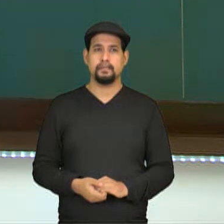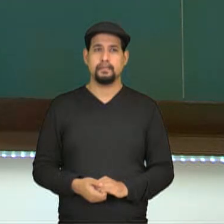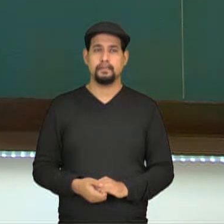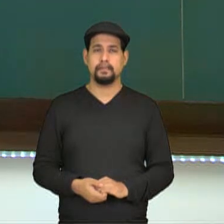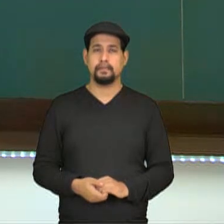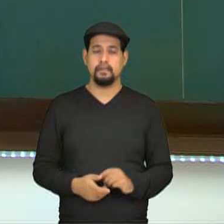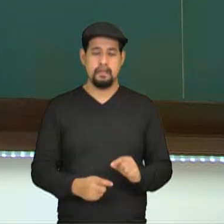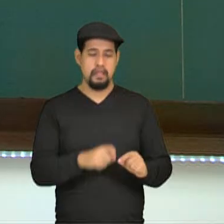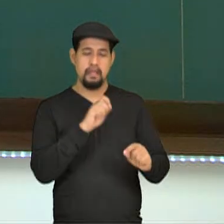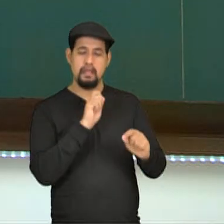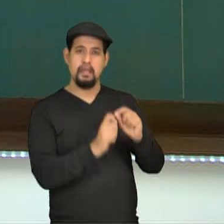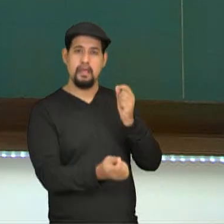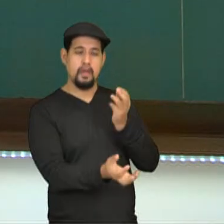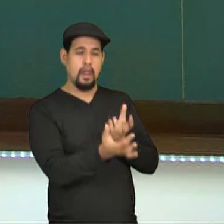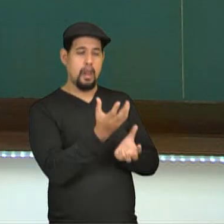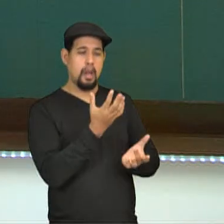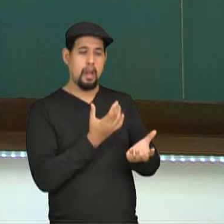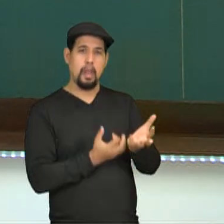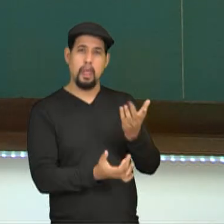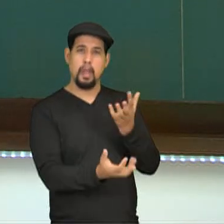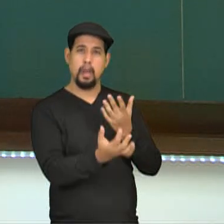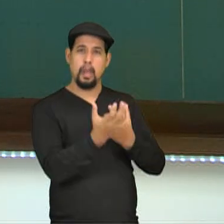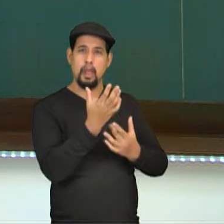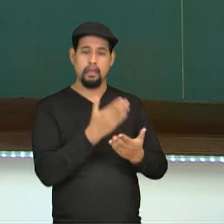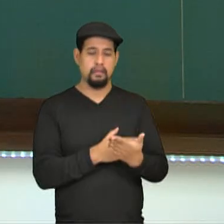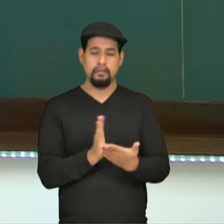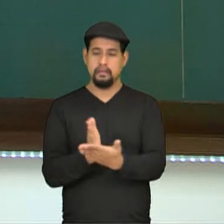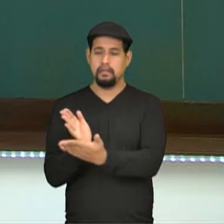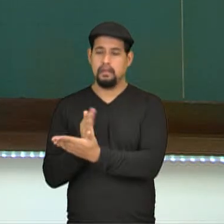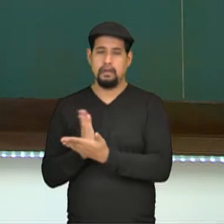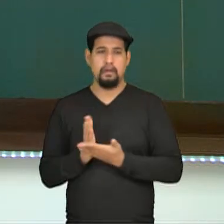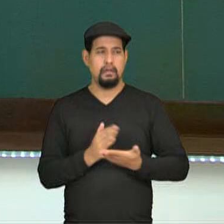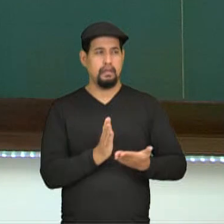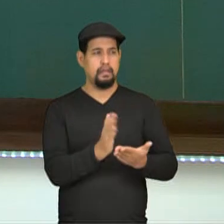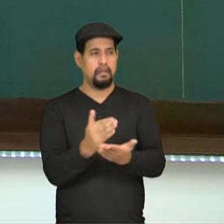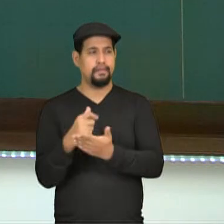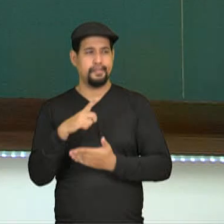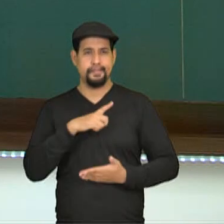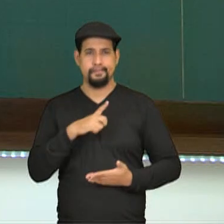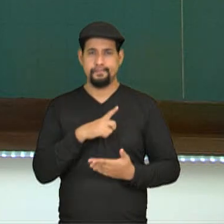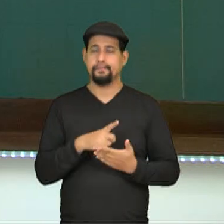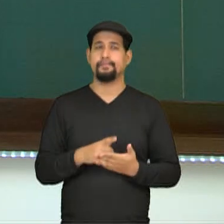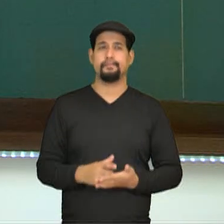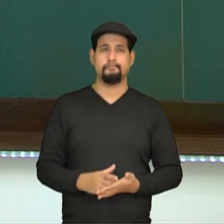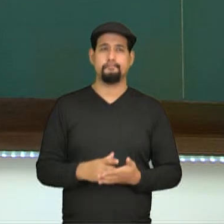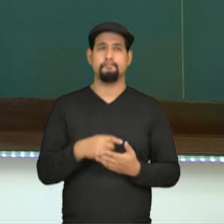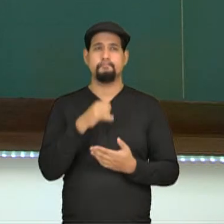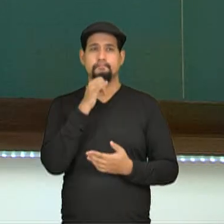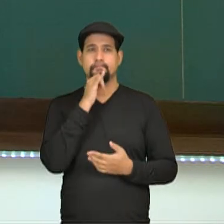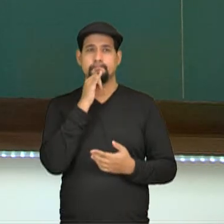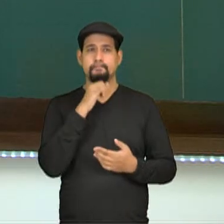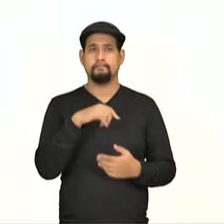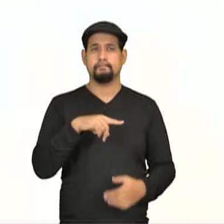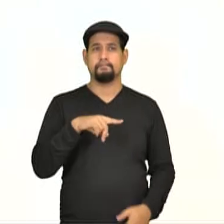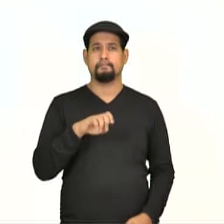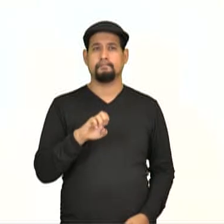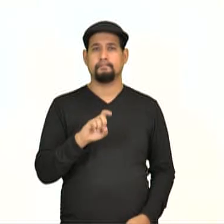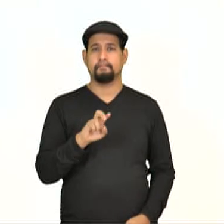Queimas de livros considerados heréticos, obra São Domingos e os Albigenses, né, de